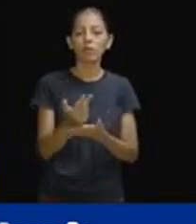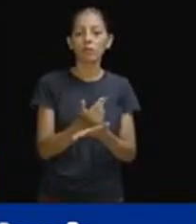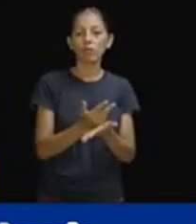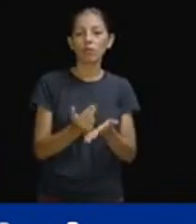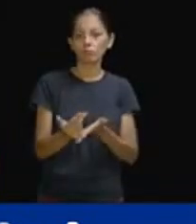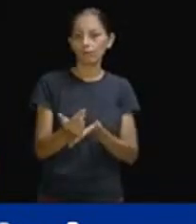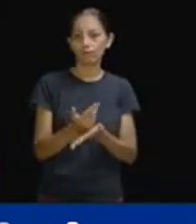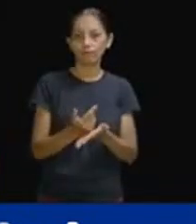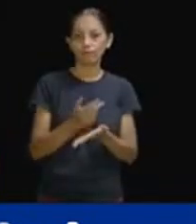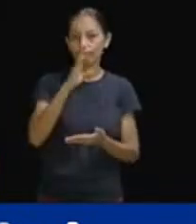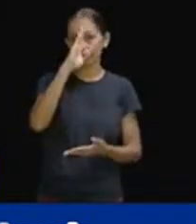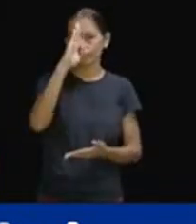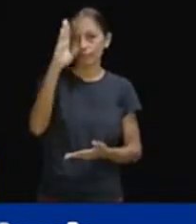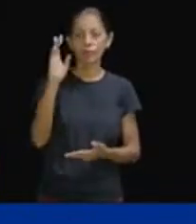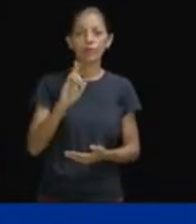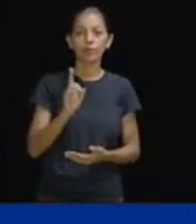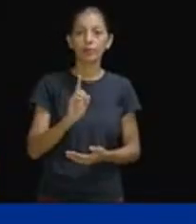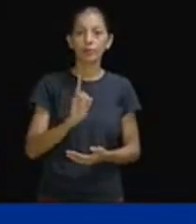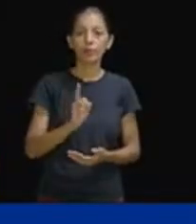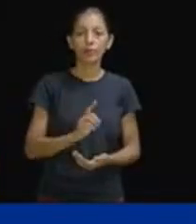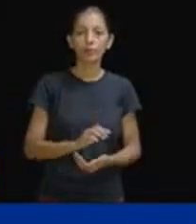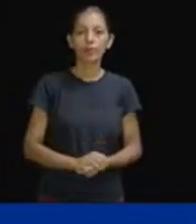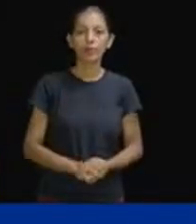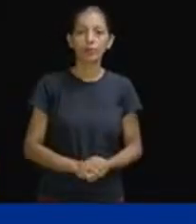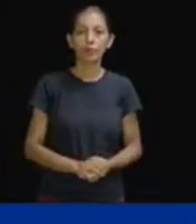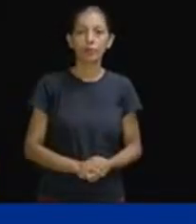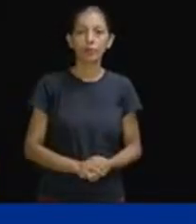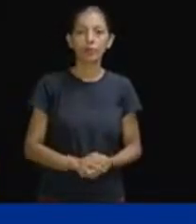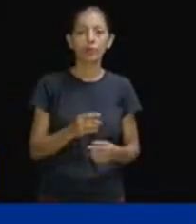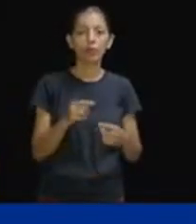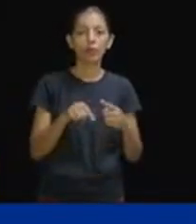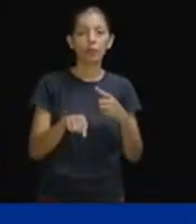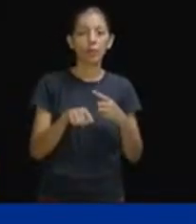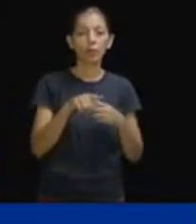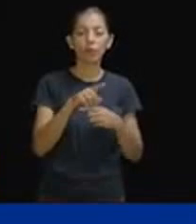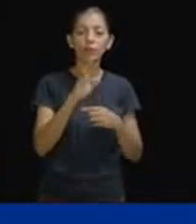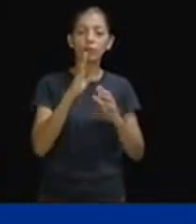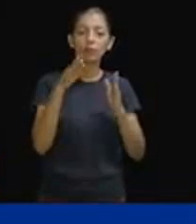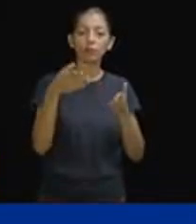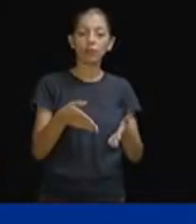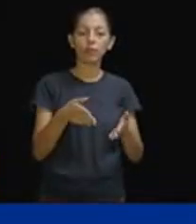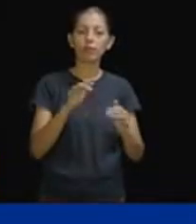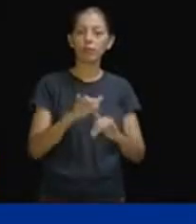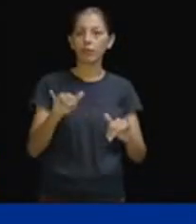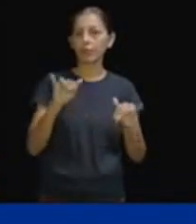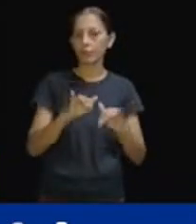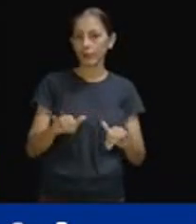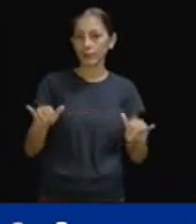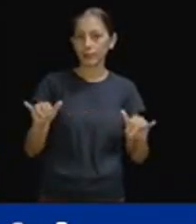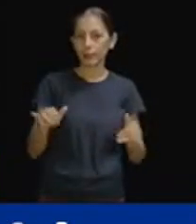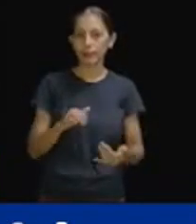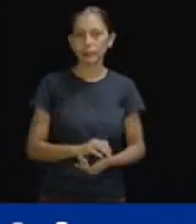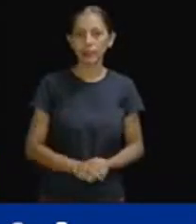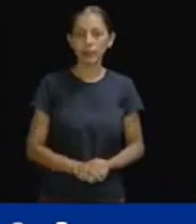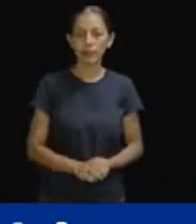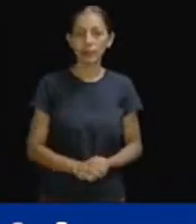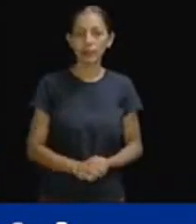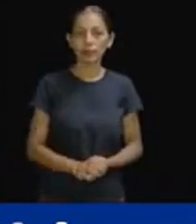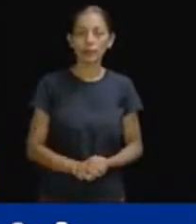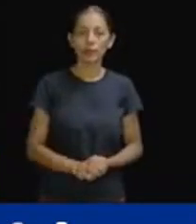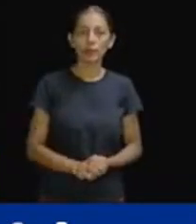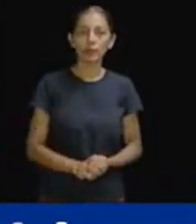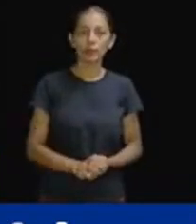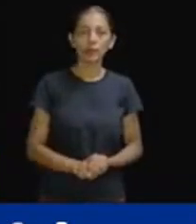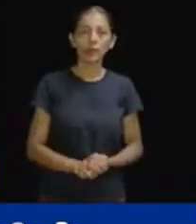como não adicionado à propaganda. E em nenhum momento a propaganda